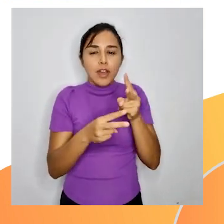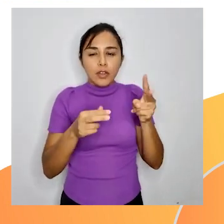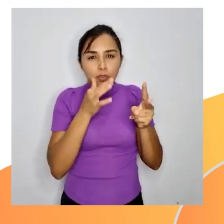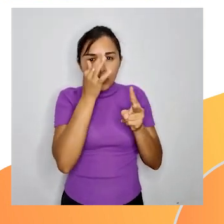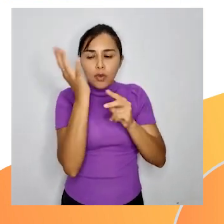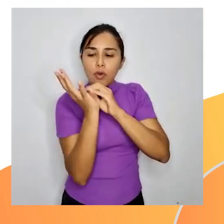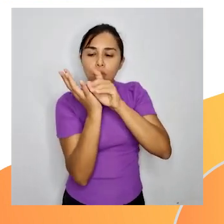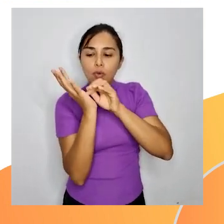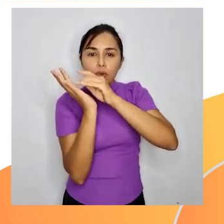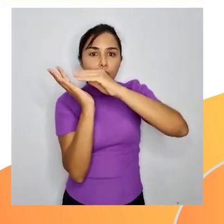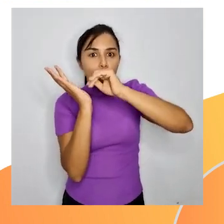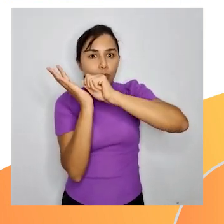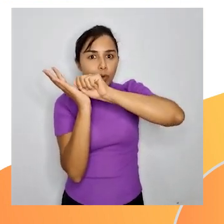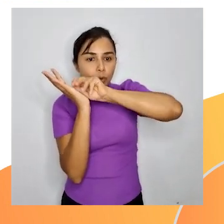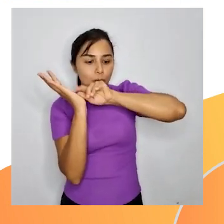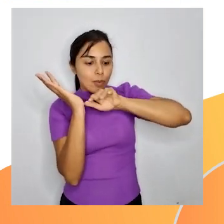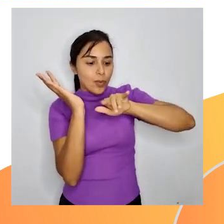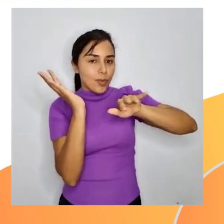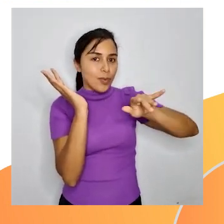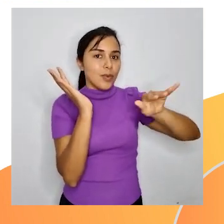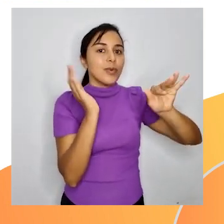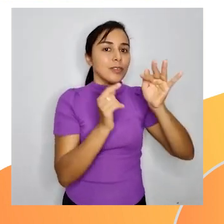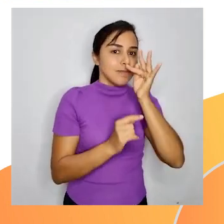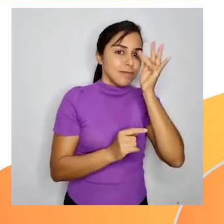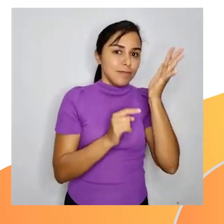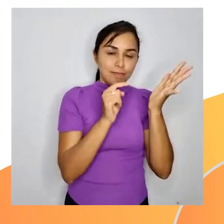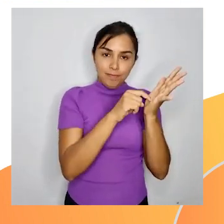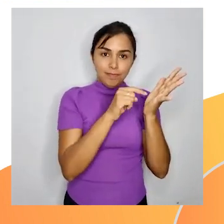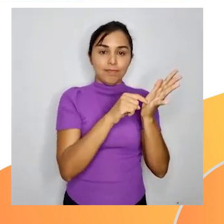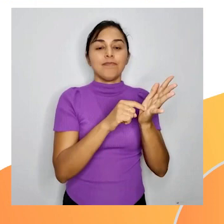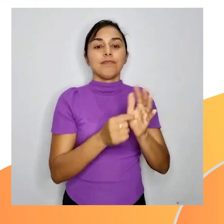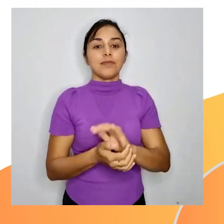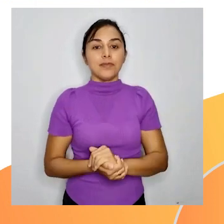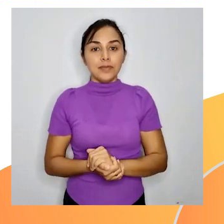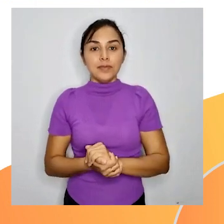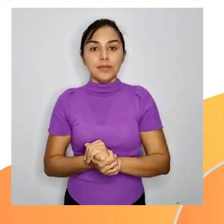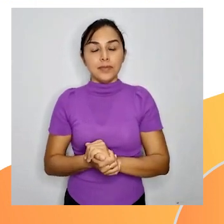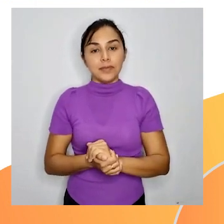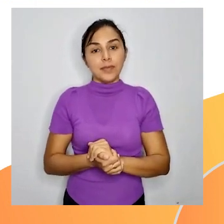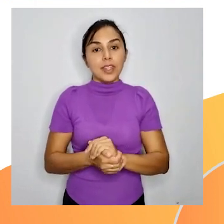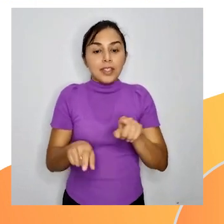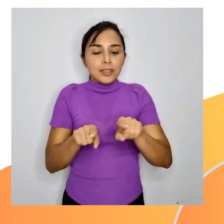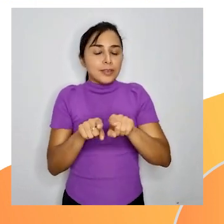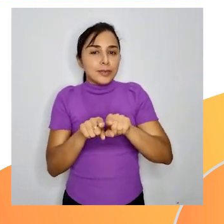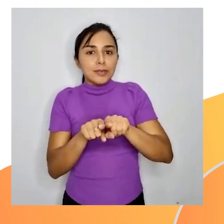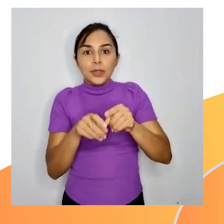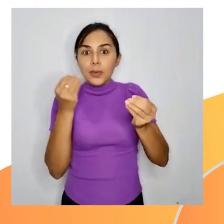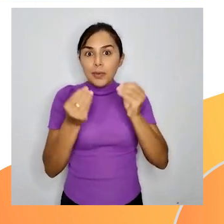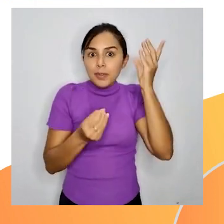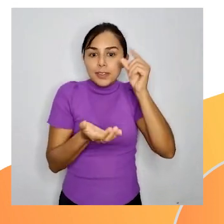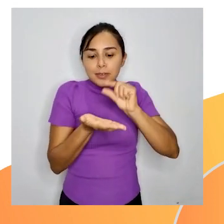esse fruto, nós vamos entender como que é a dispersão dessas sementes a partir do fruto.